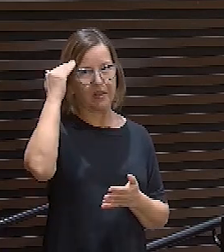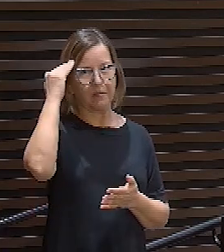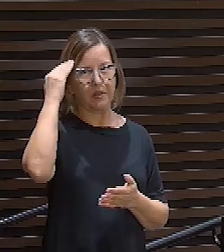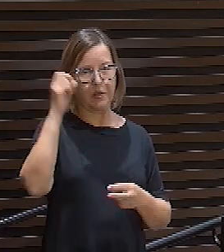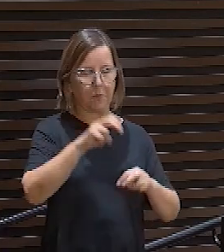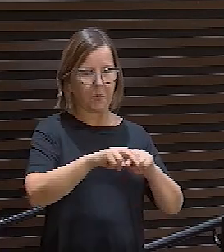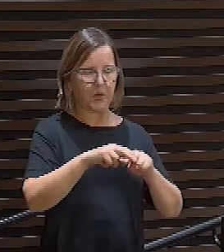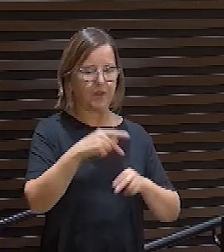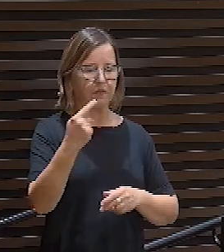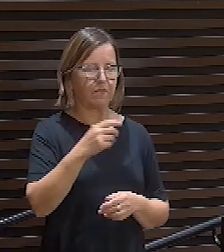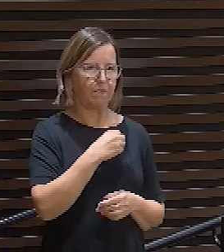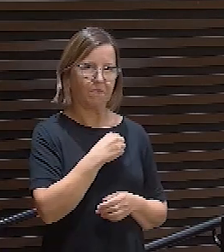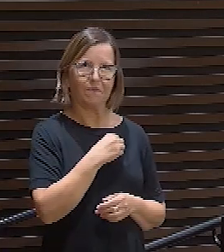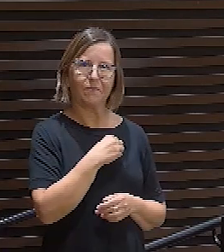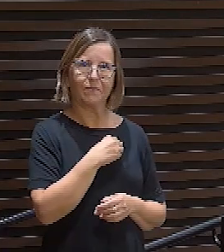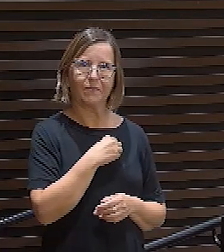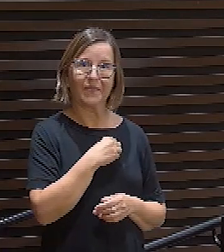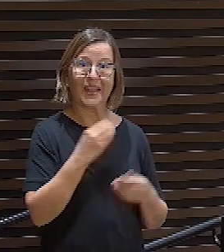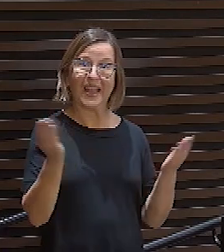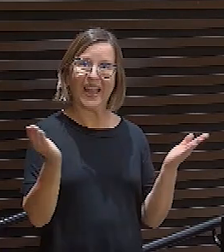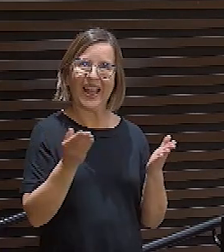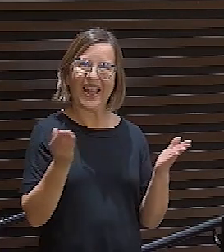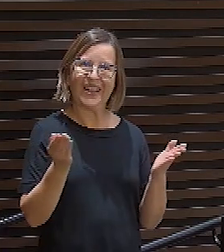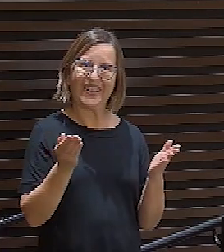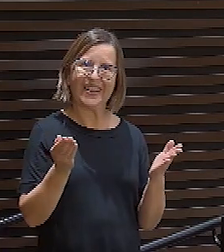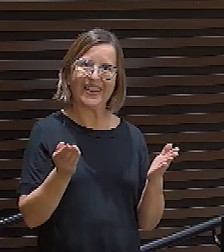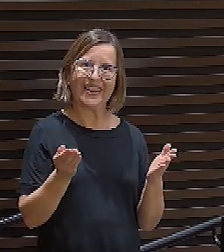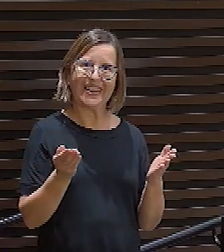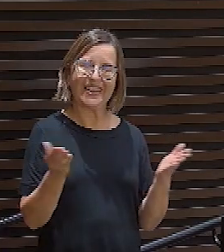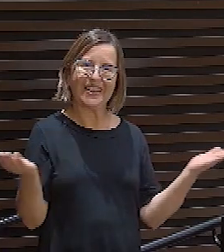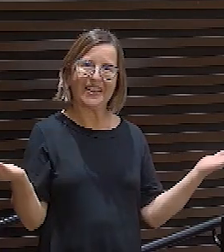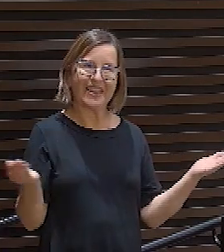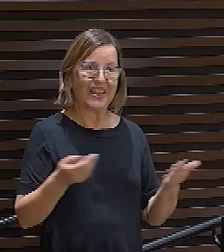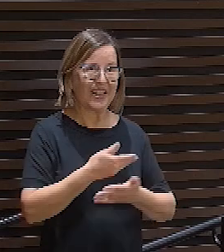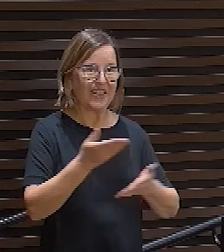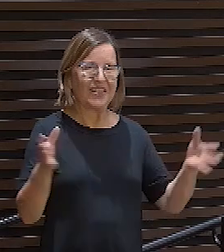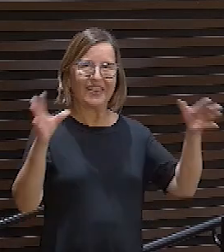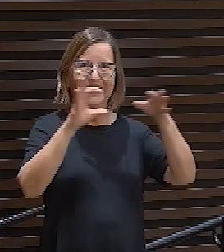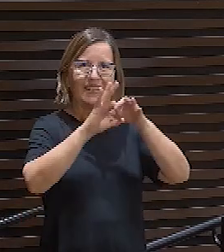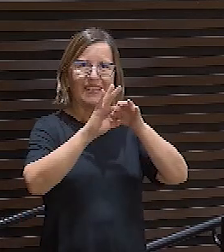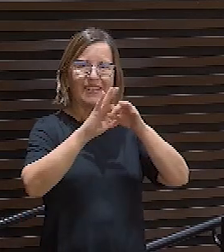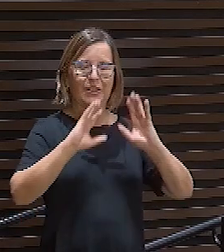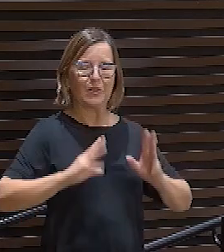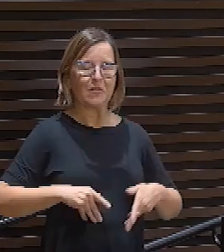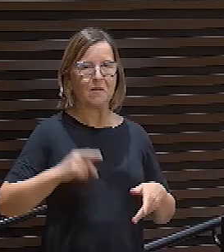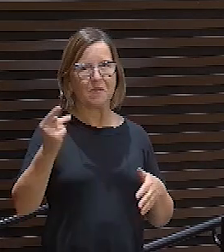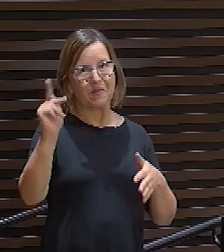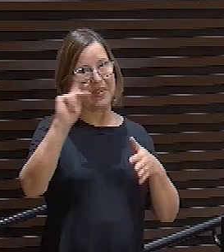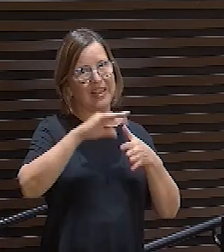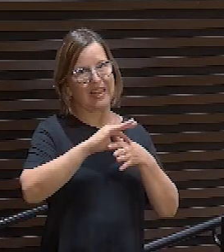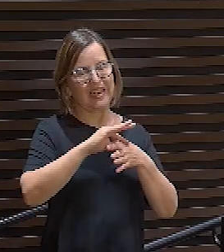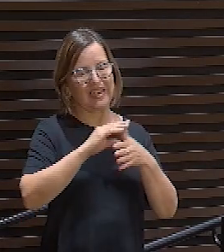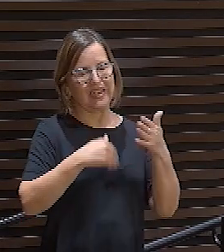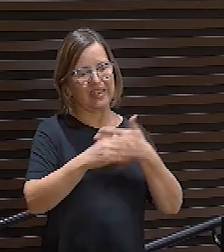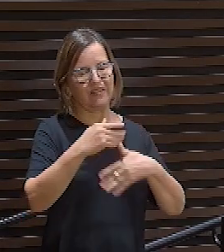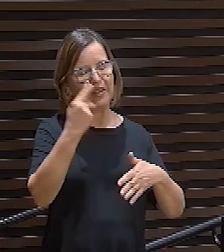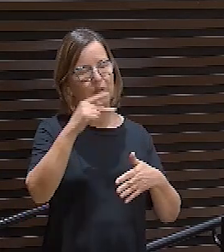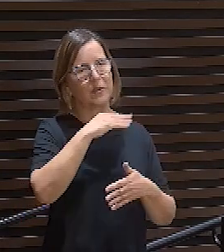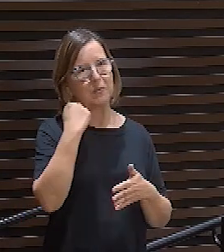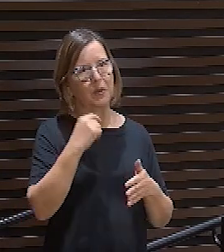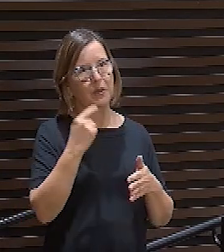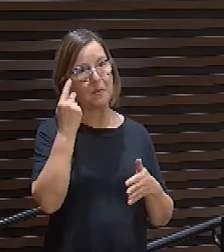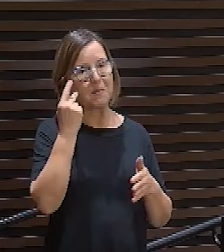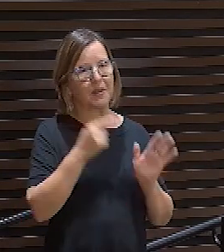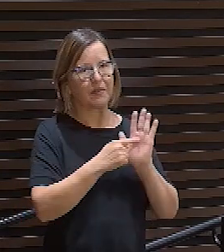vossas obras malignas. Agora, porém, vos reconciliou no corpo da sua carne, mediante a sua morte, para